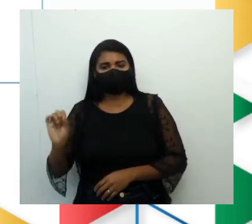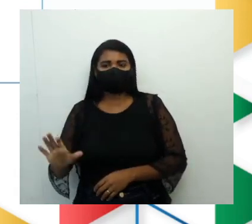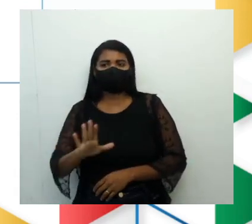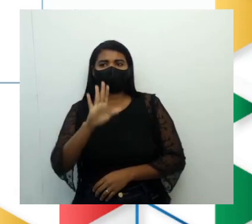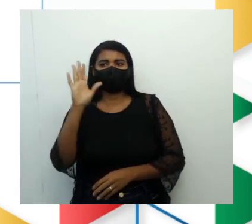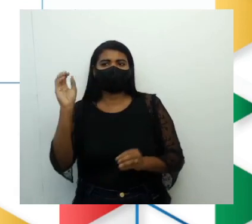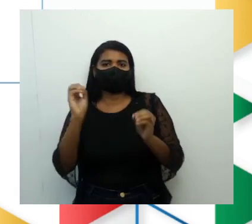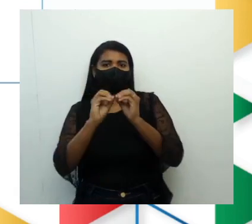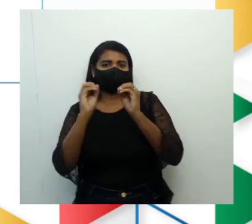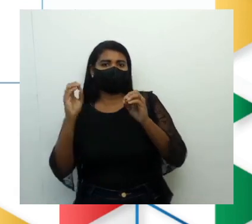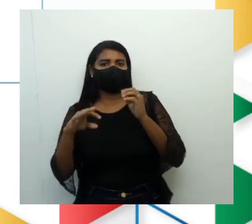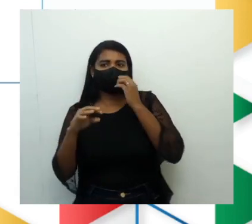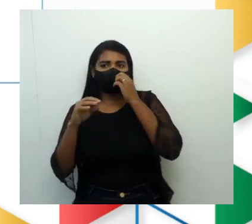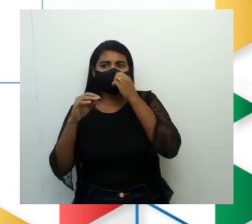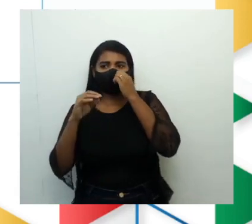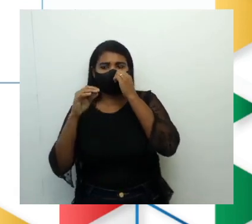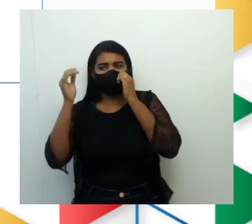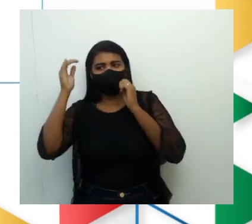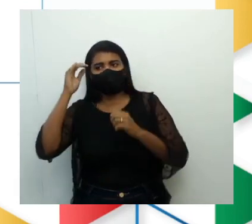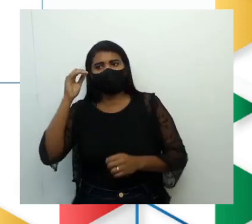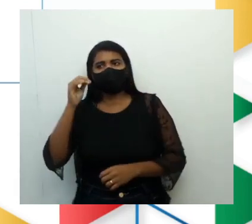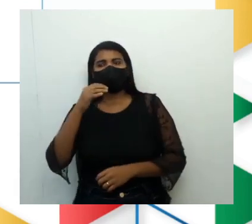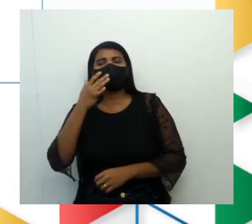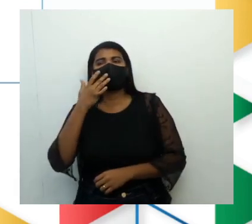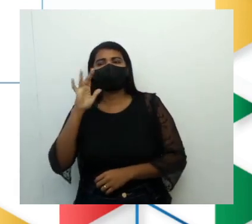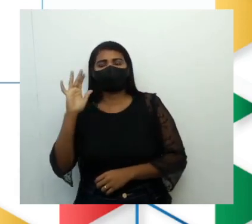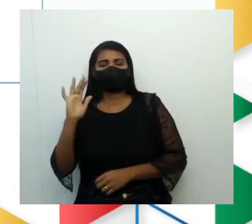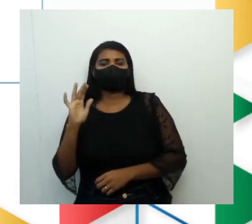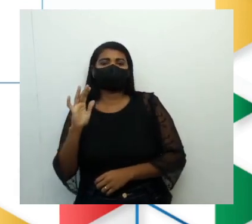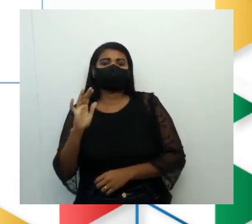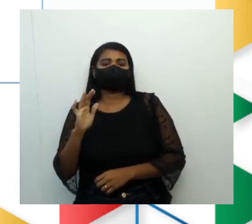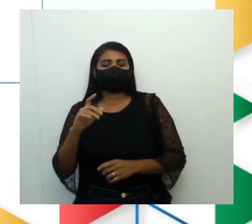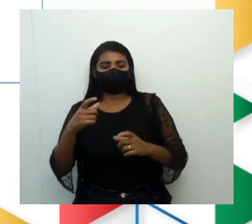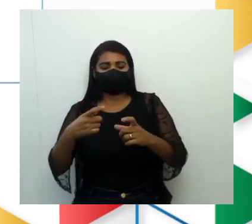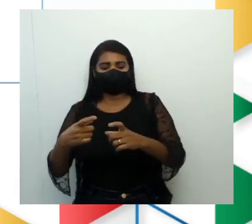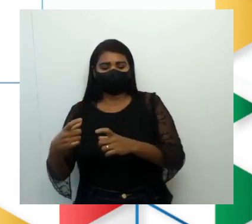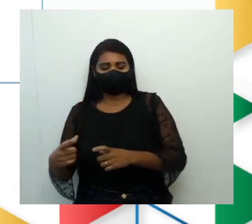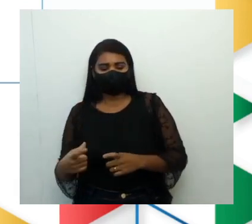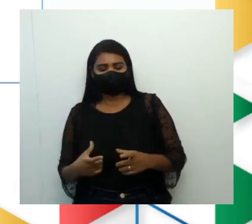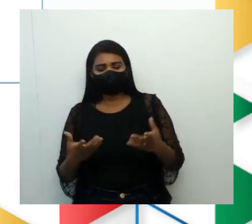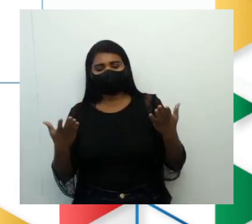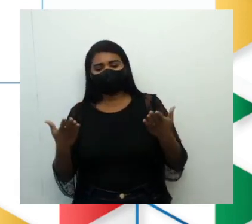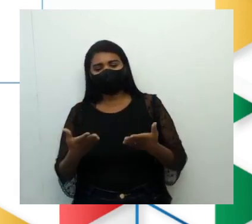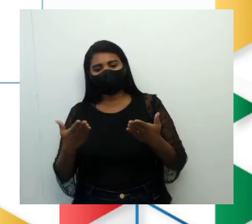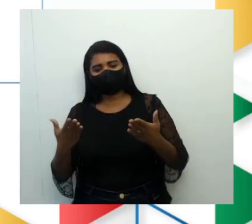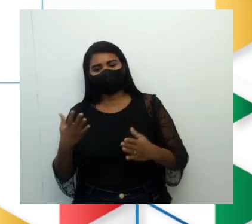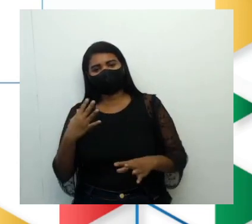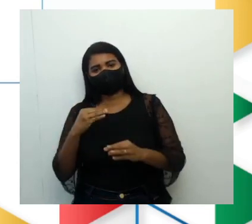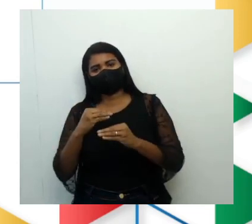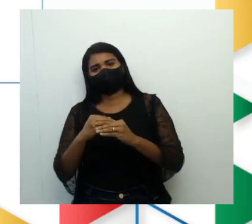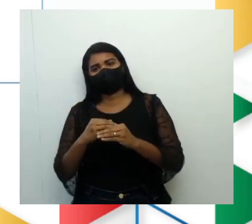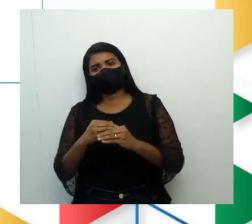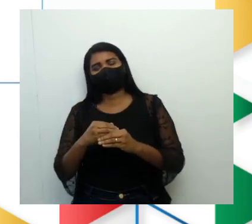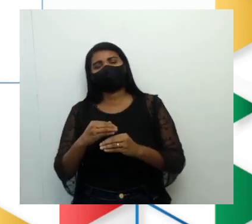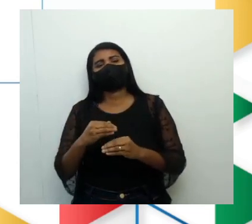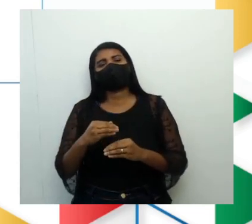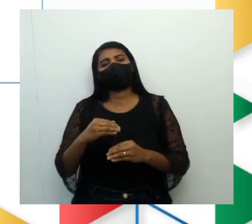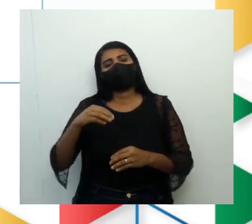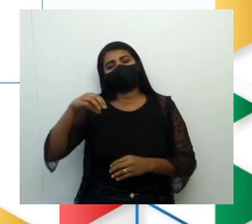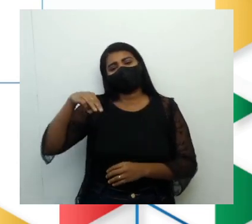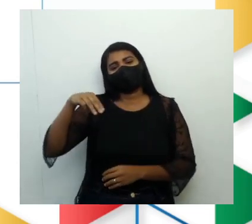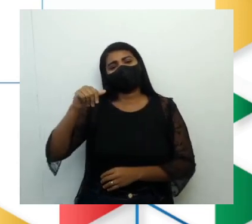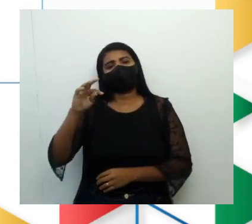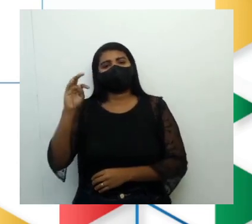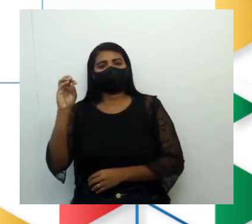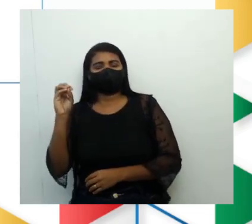da jazida de ouro, gente, diamante das regiões dos atuais estados, que hoje compõem Minas Gerais, Mato Grosso